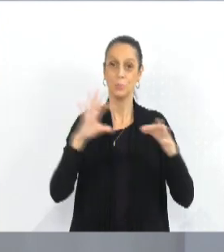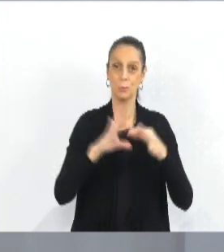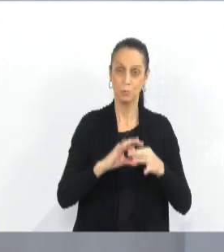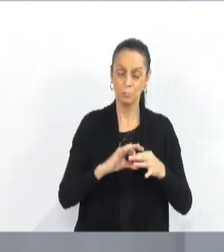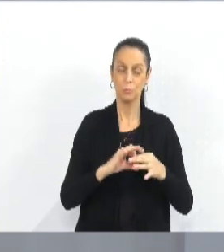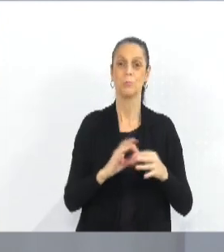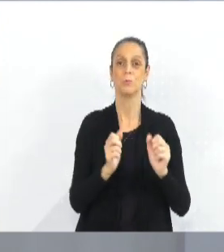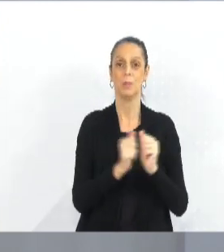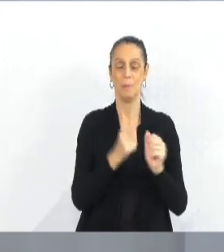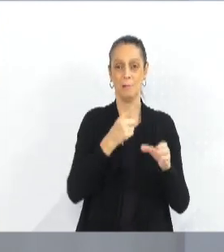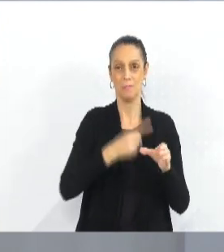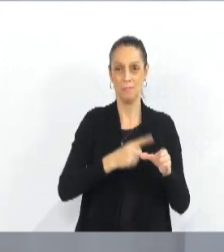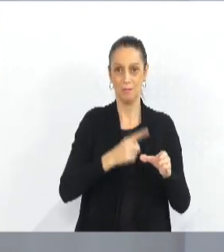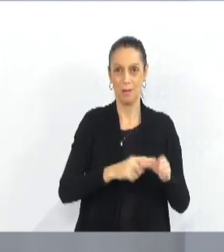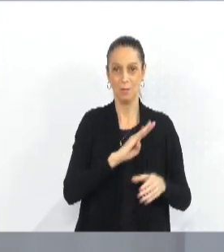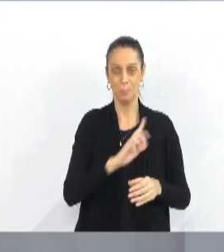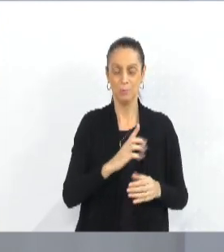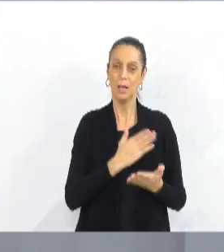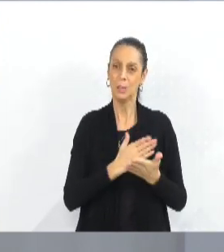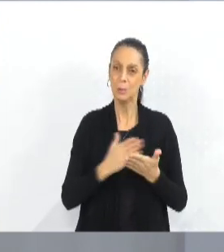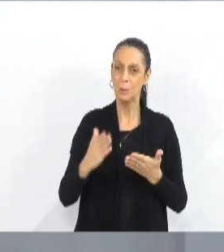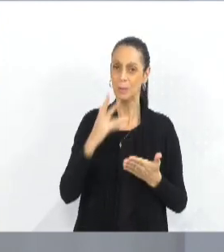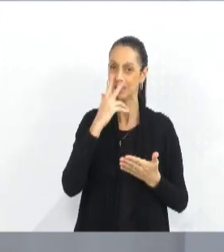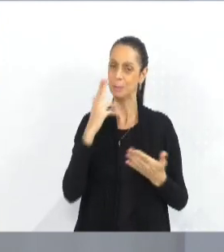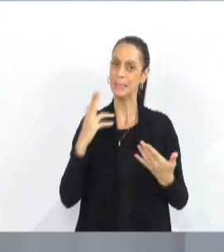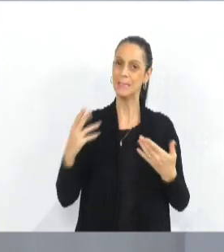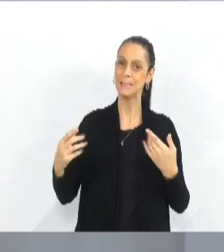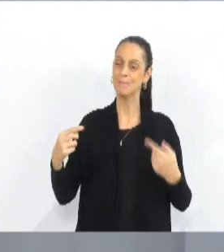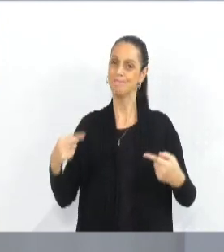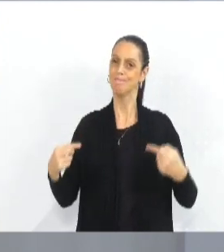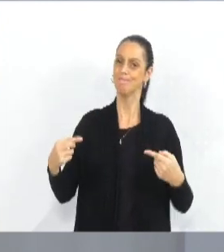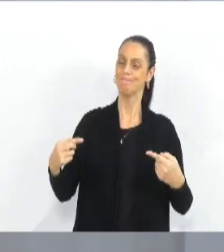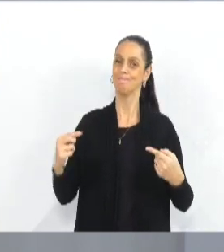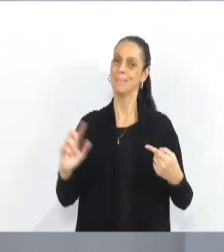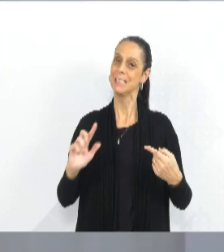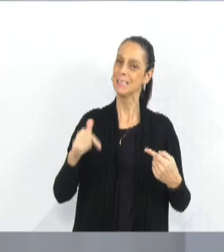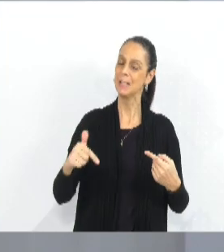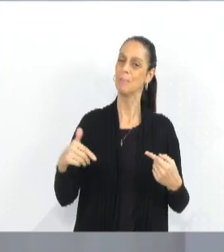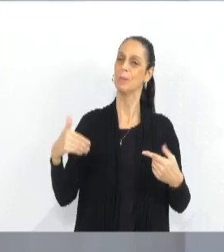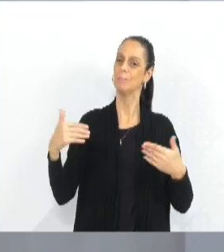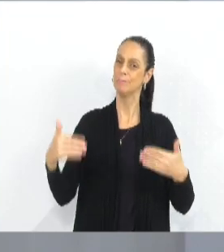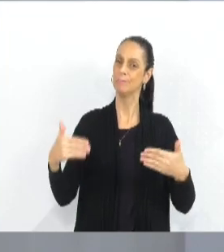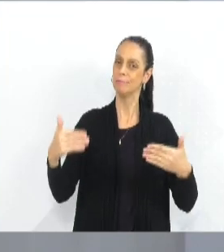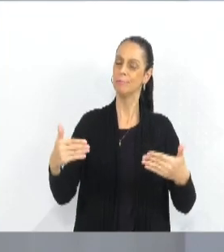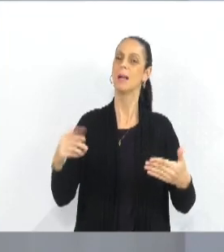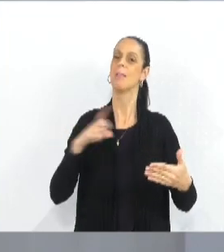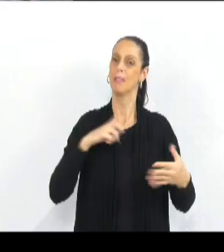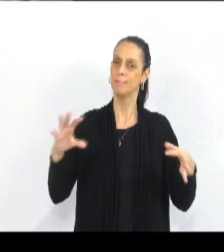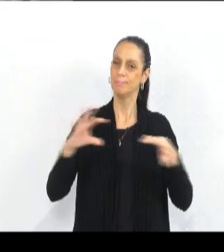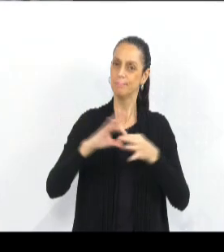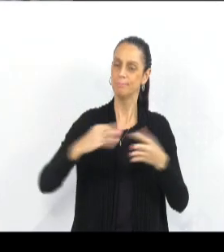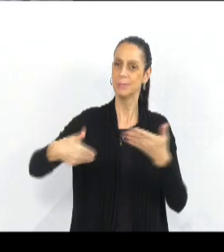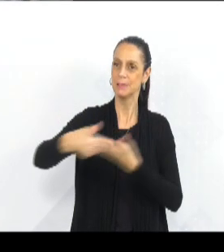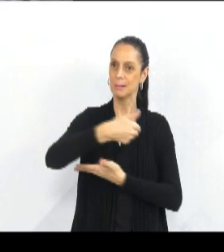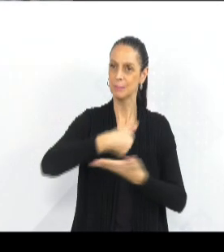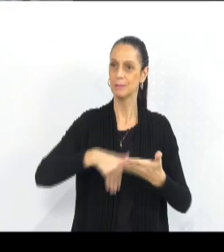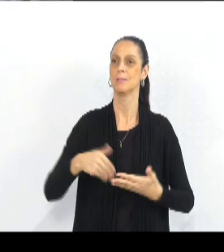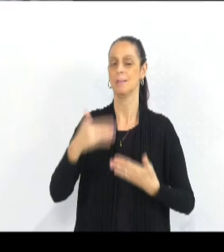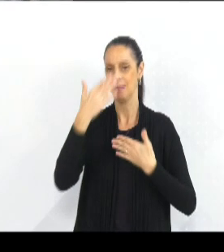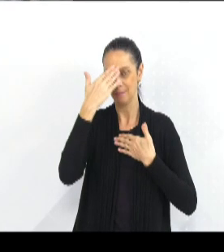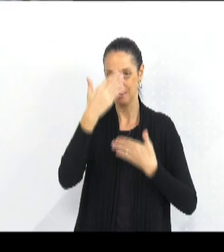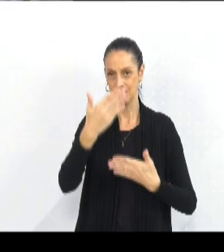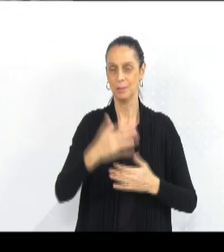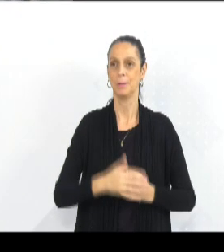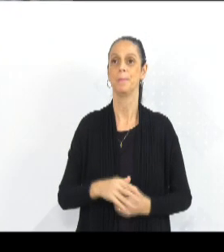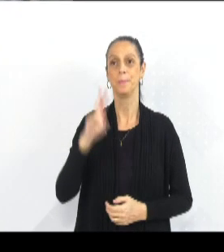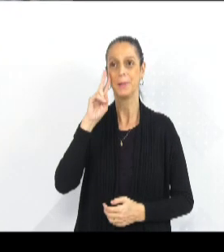é marcada por um estranhamento inicial e depois, ao longo dos anos, de gratidão e consideração. Faço